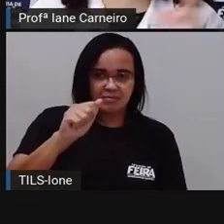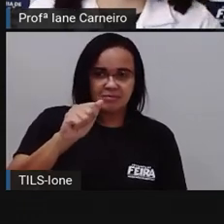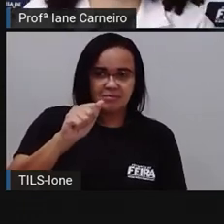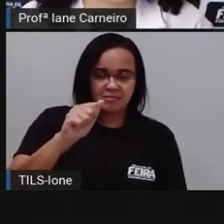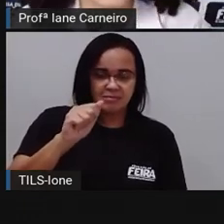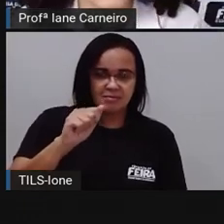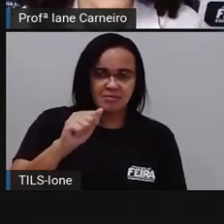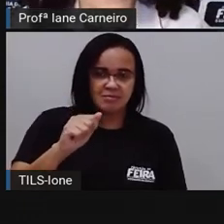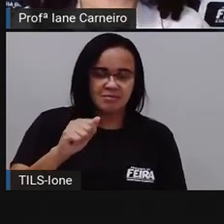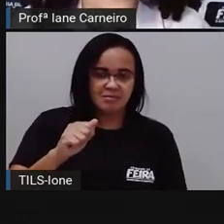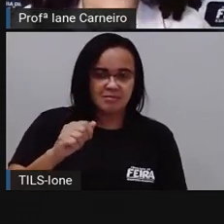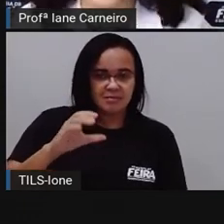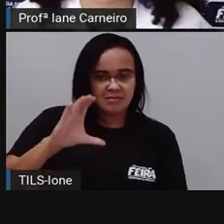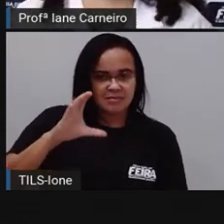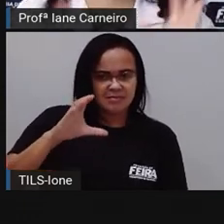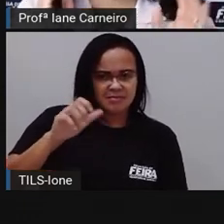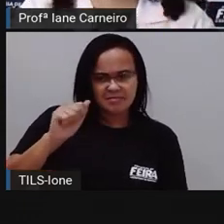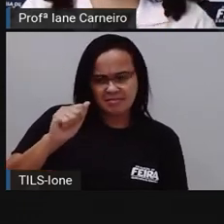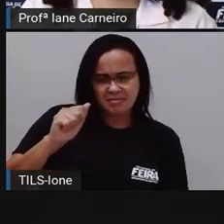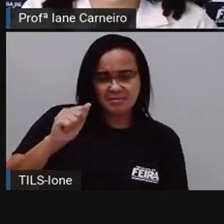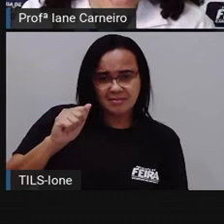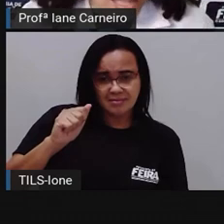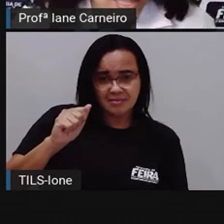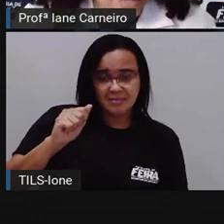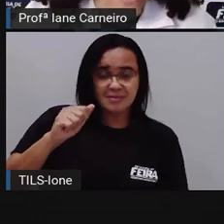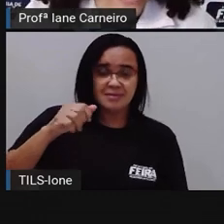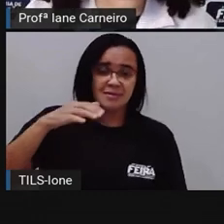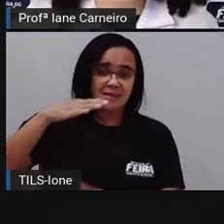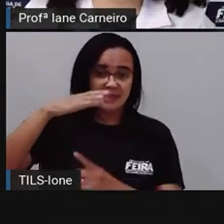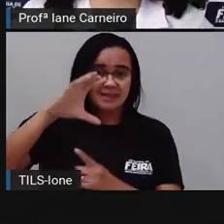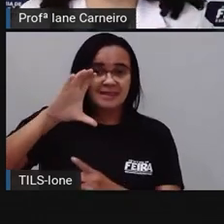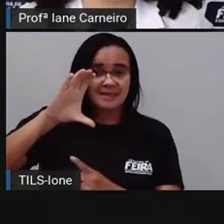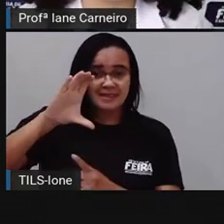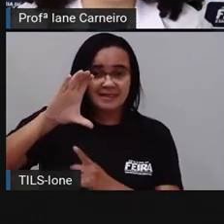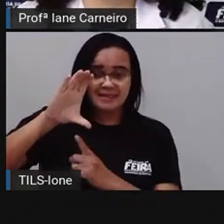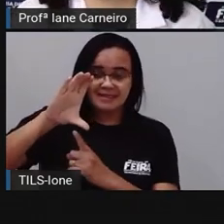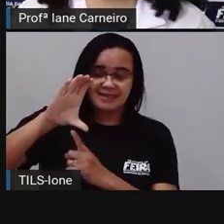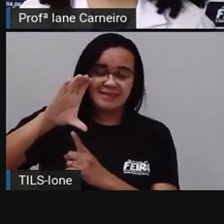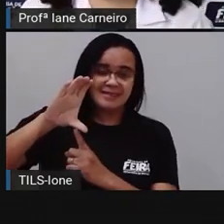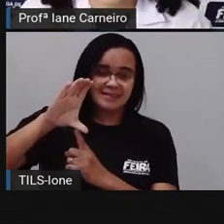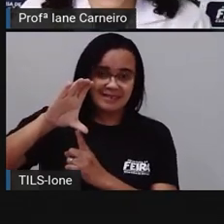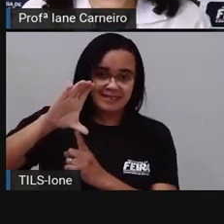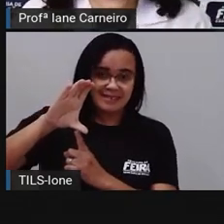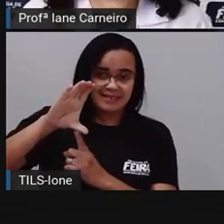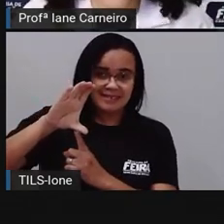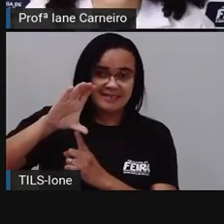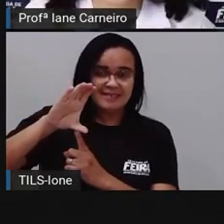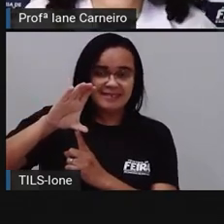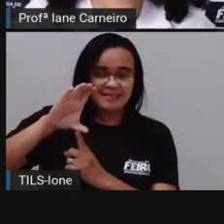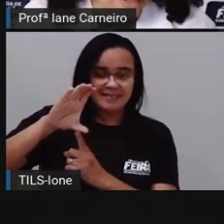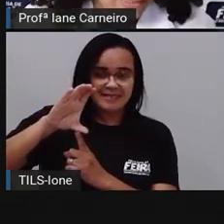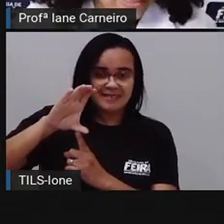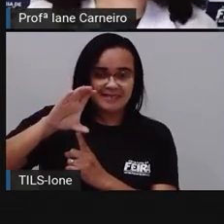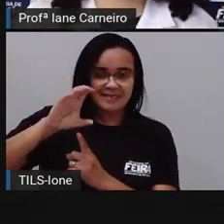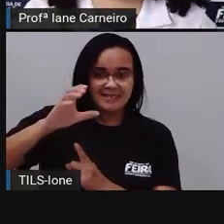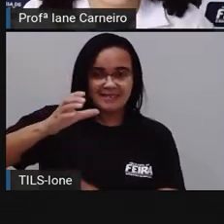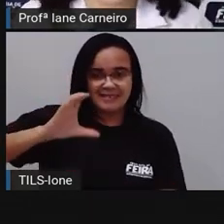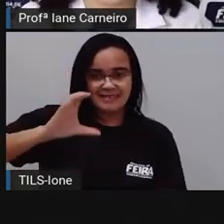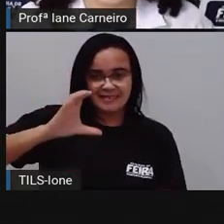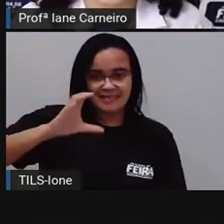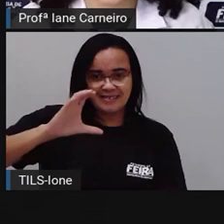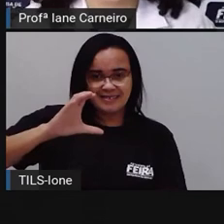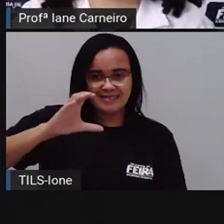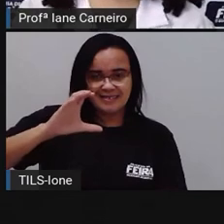Preguiça. Como é que eu vou fazer esse sa? A Pro acabou de falar. É com a letra C? Não, para fazer o sa é com a letra